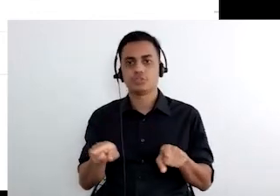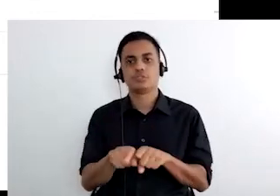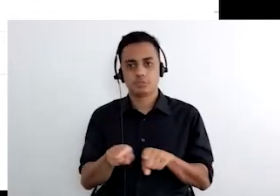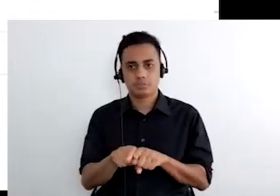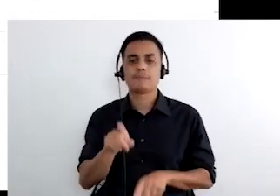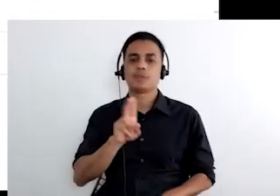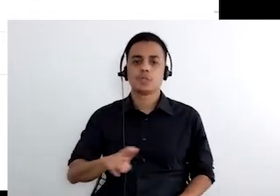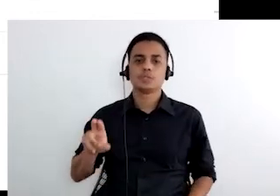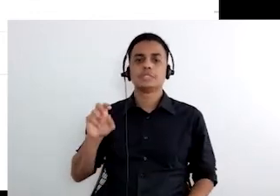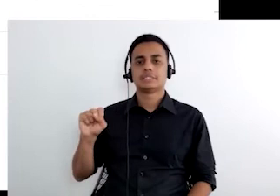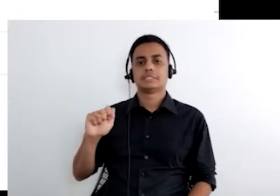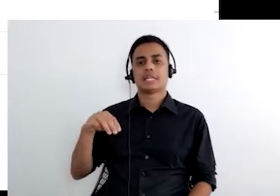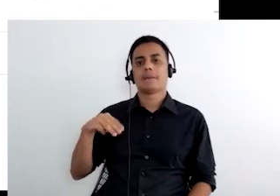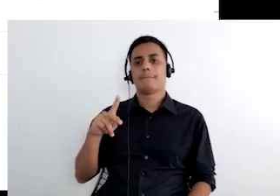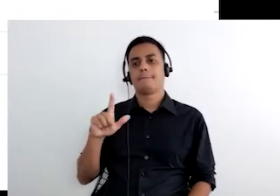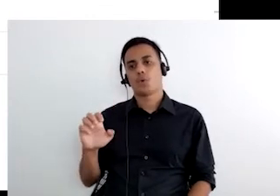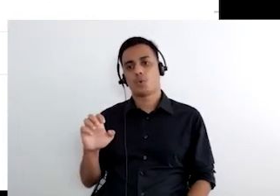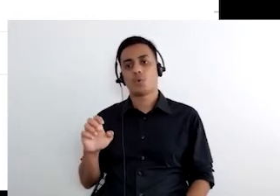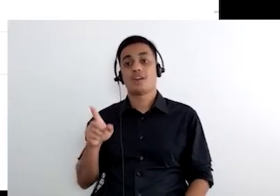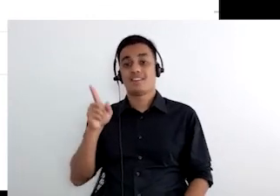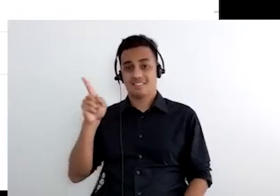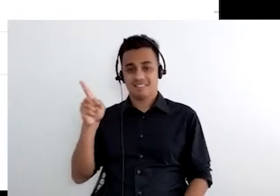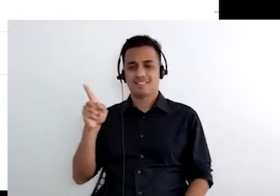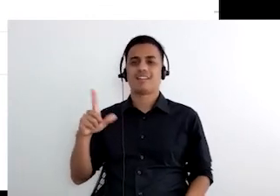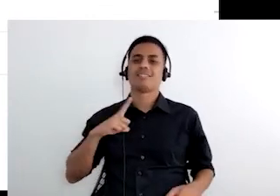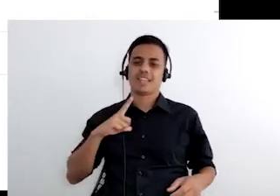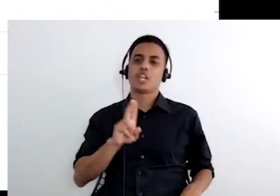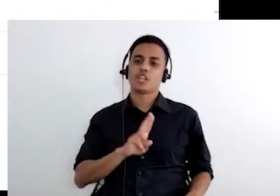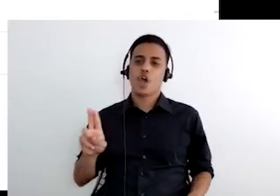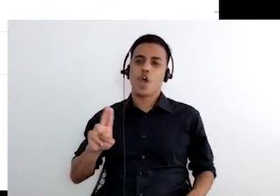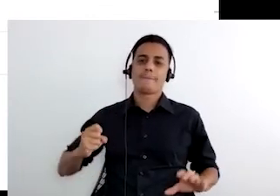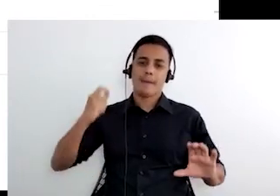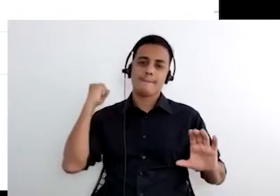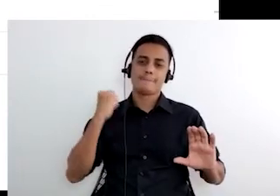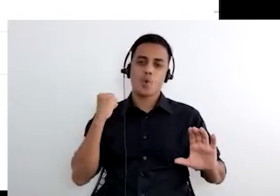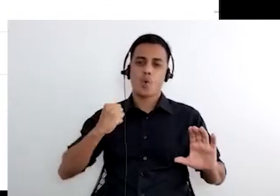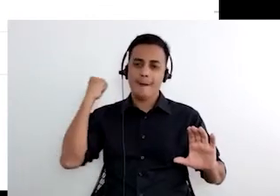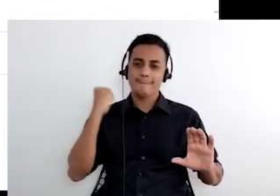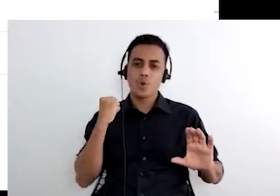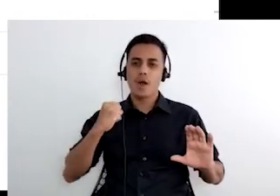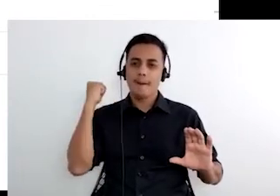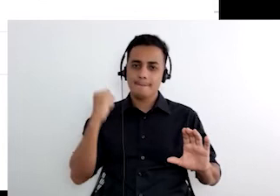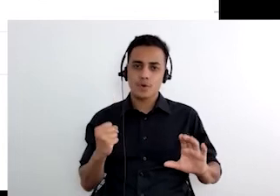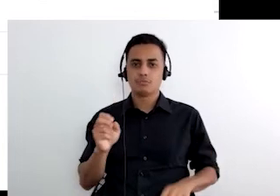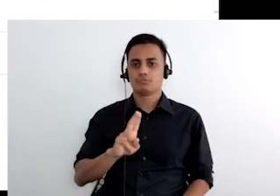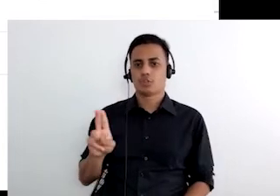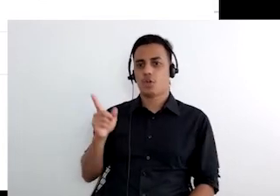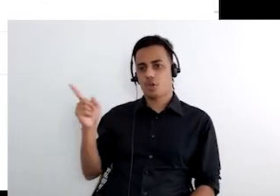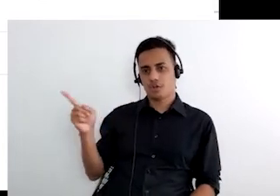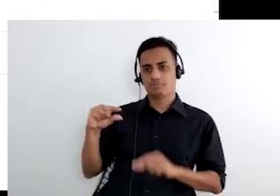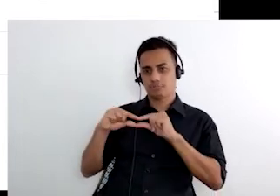O sample, ele tem um nome. Nesse caso, do boom, boom, boom que a gente quer ver, é um drum, bass,